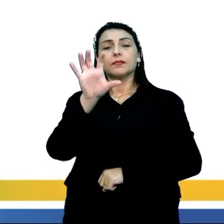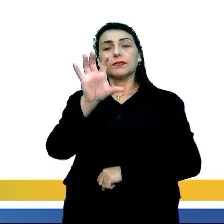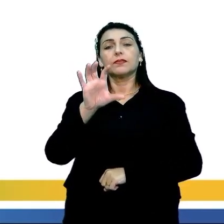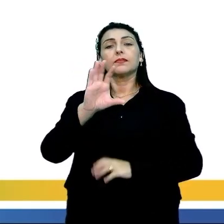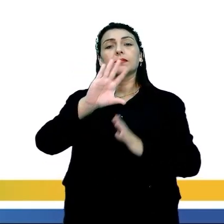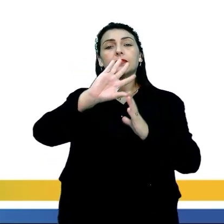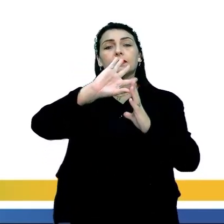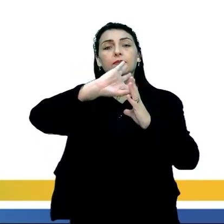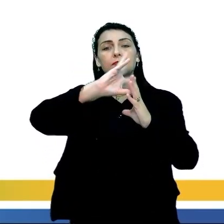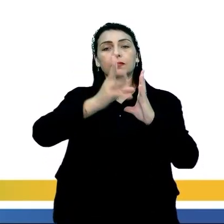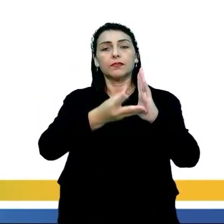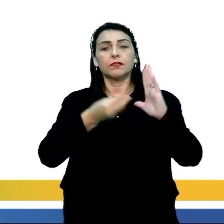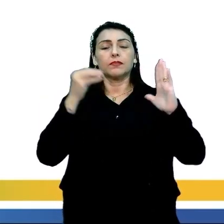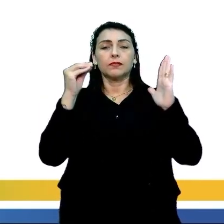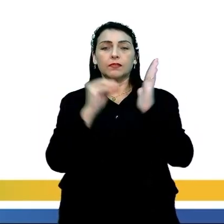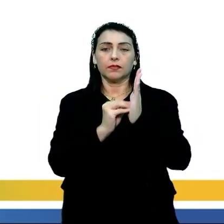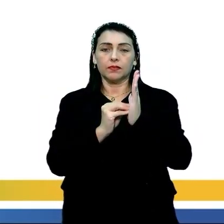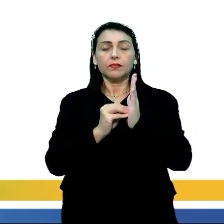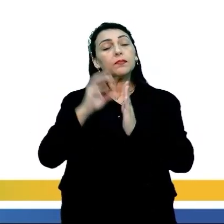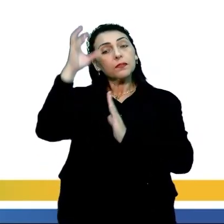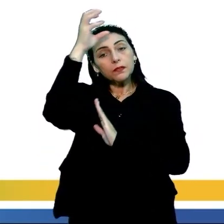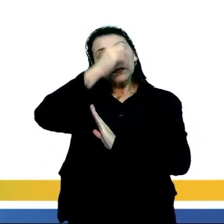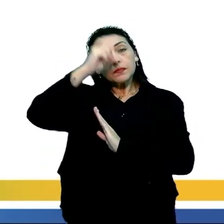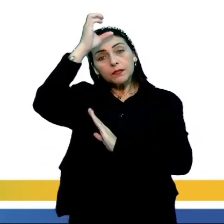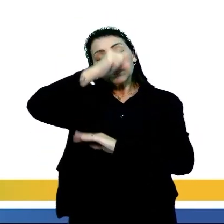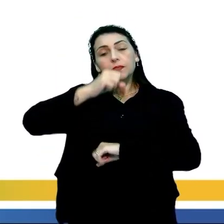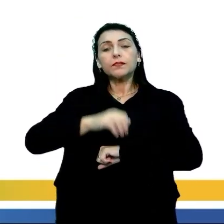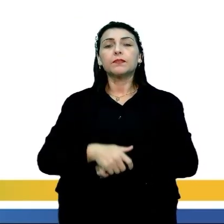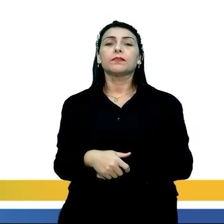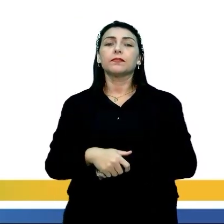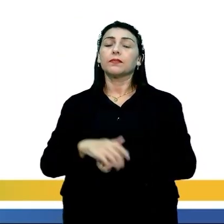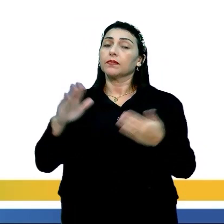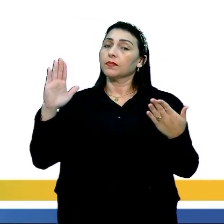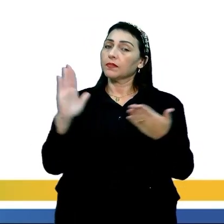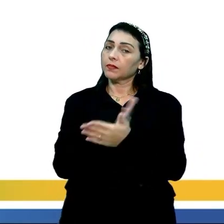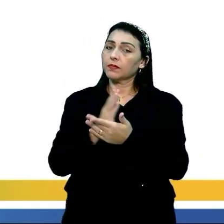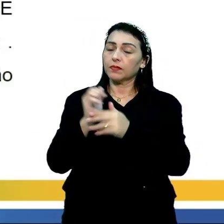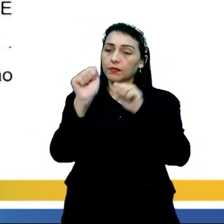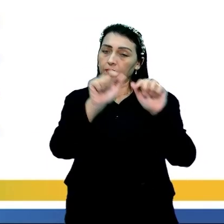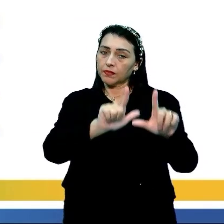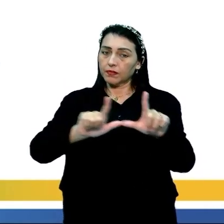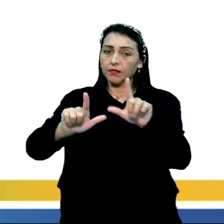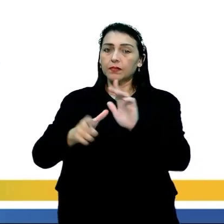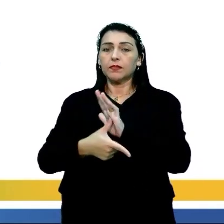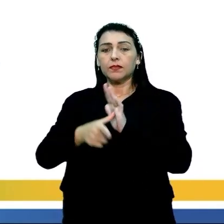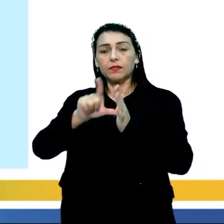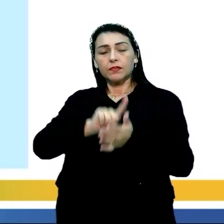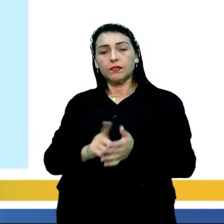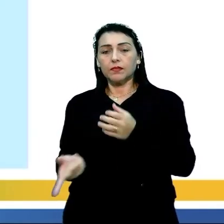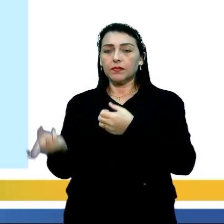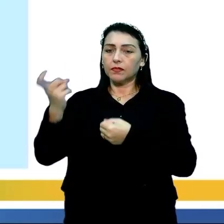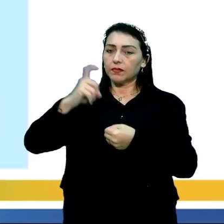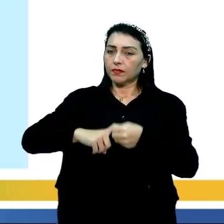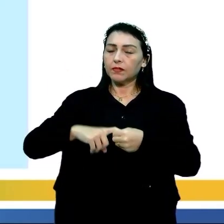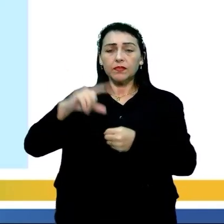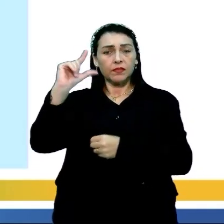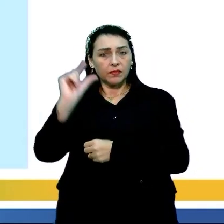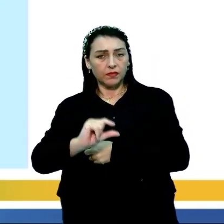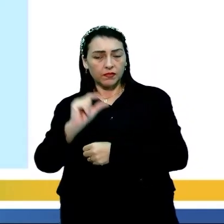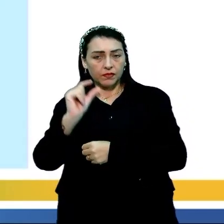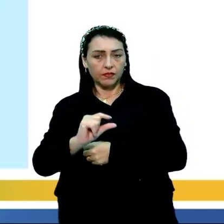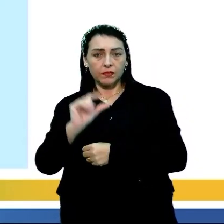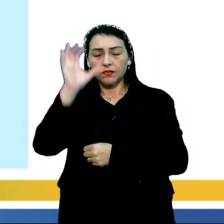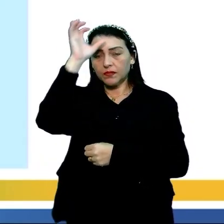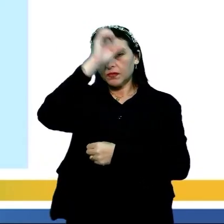morfoclimático amazônico. Como a gente aprendeu em alguns slides anteriores, vamos voltar aqui um pouquinho, a